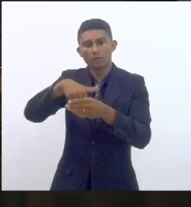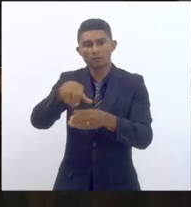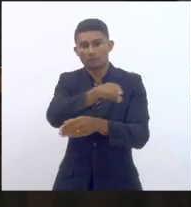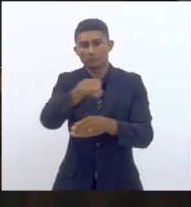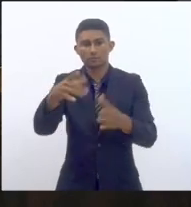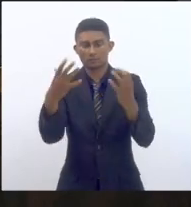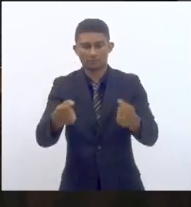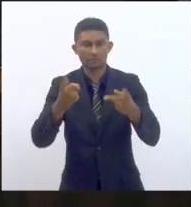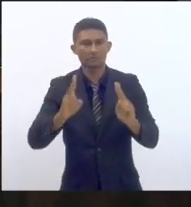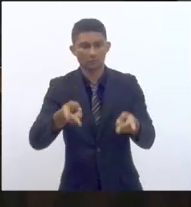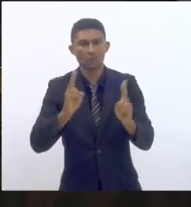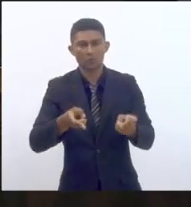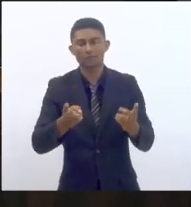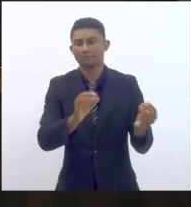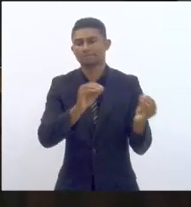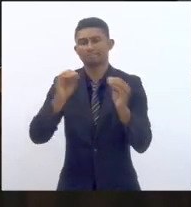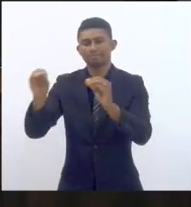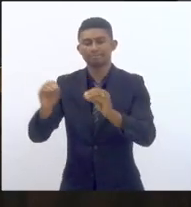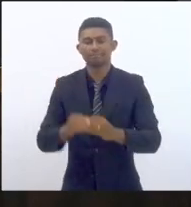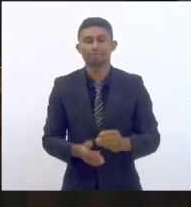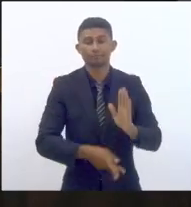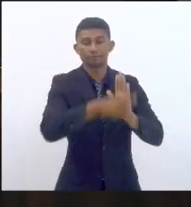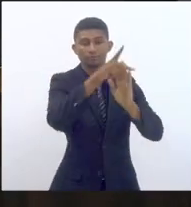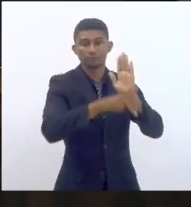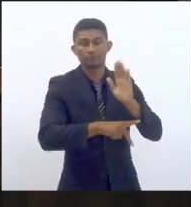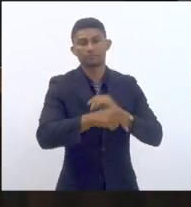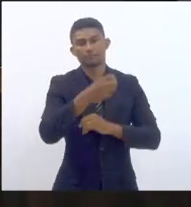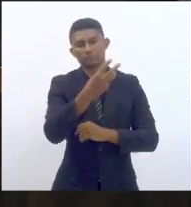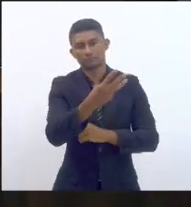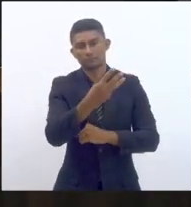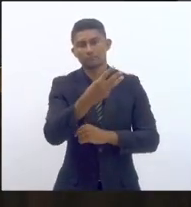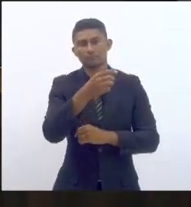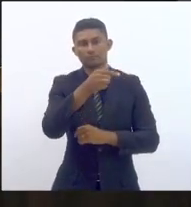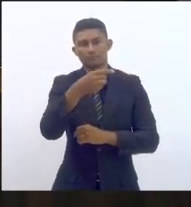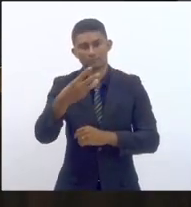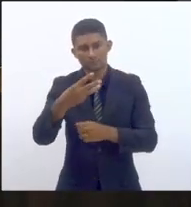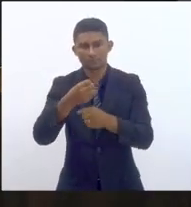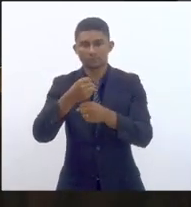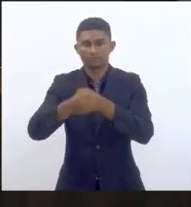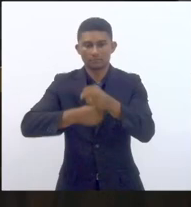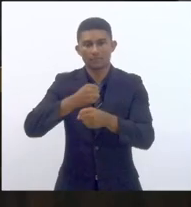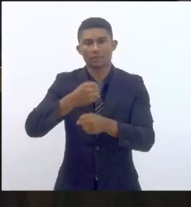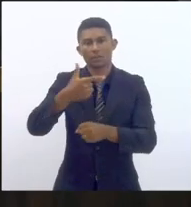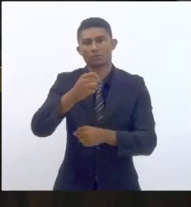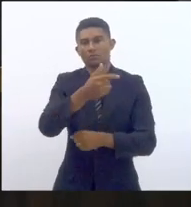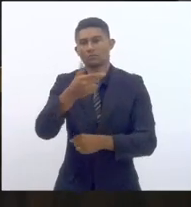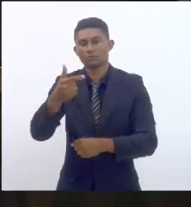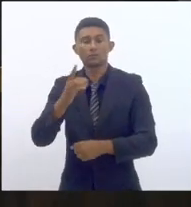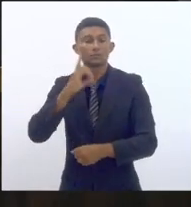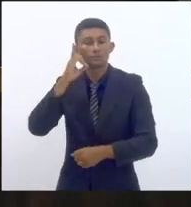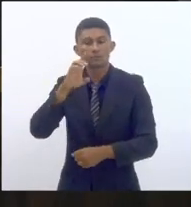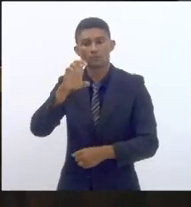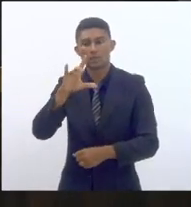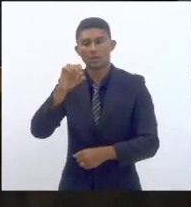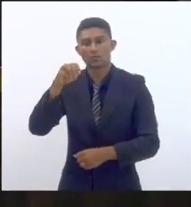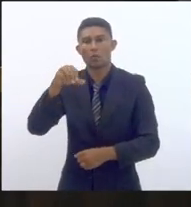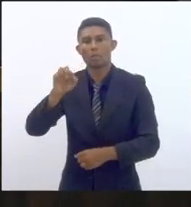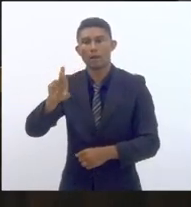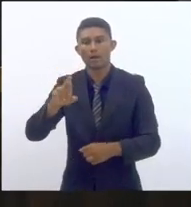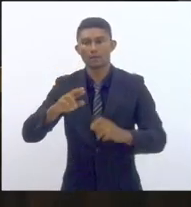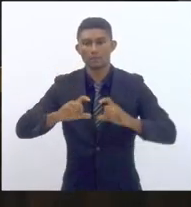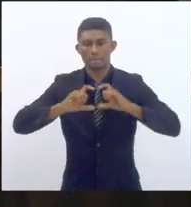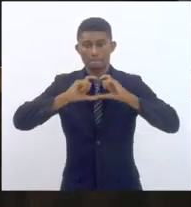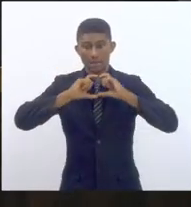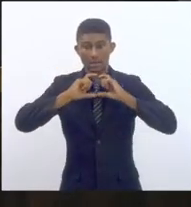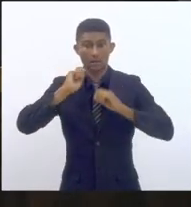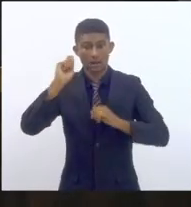aprovado, vai à promulgação. Projeto de resolução número 1373-22, de autoria da deputada Eliomar Coelho, concede medalha Tiradentes, respectivo